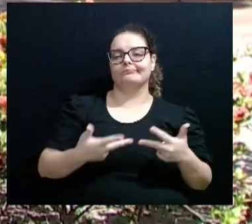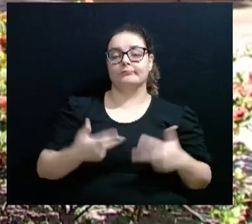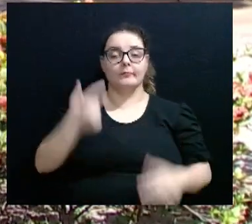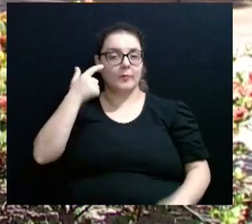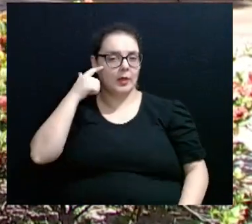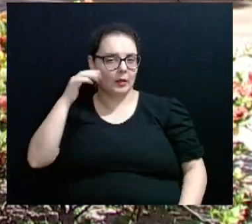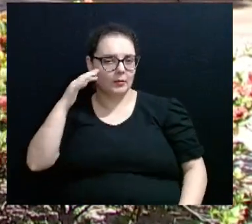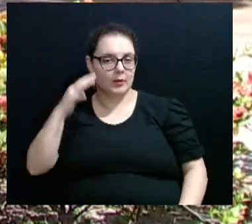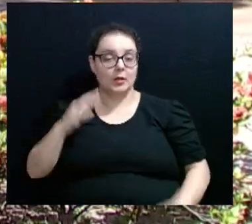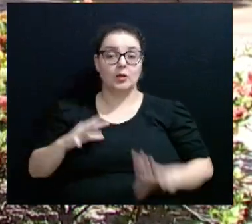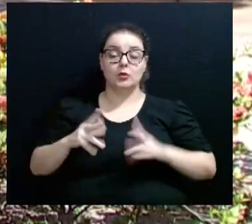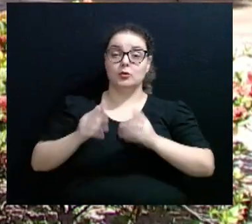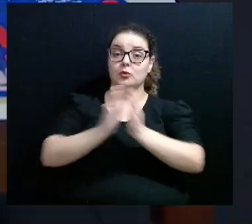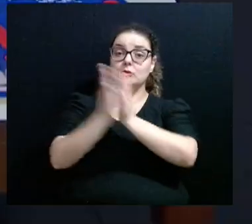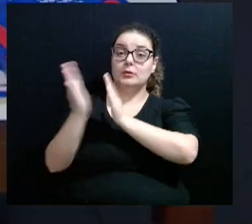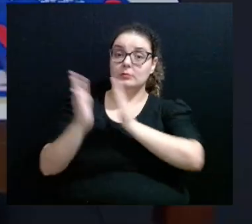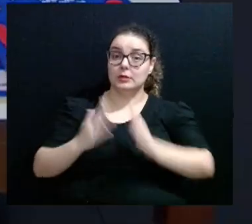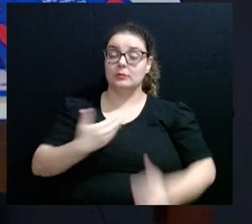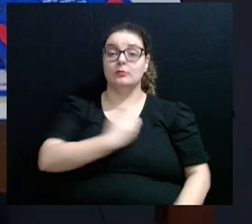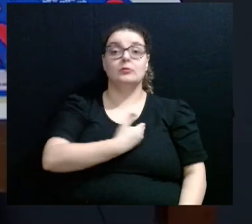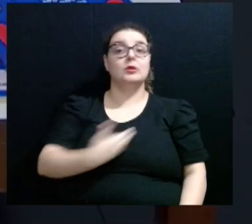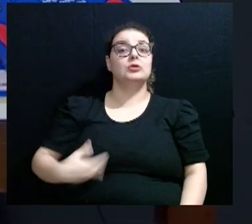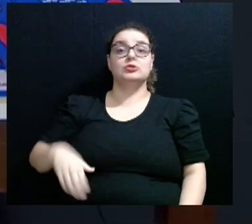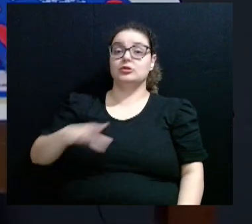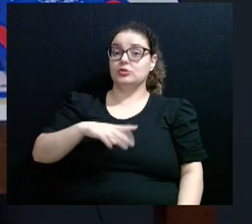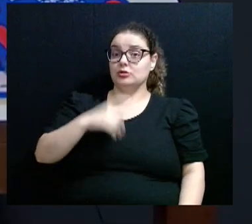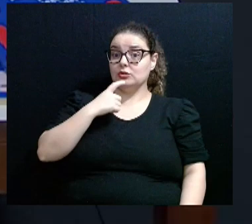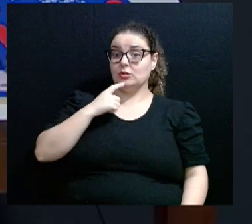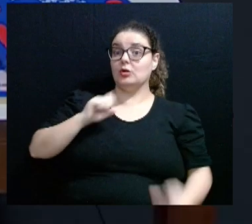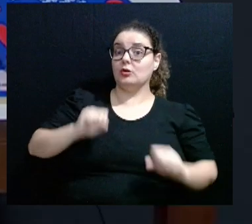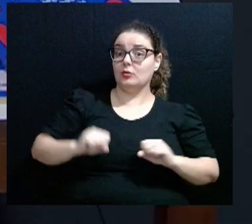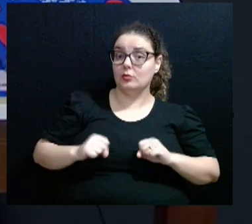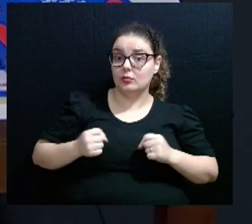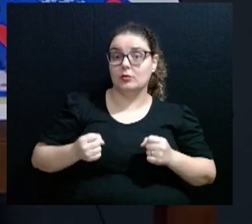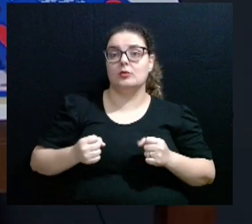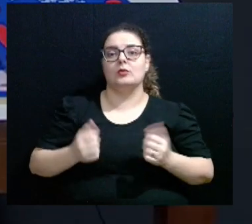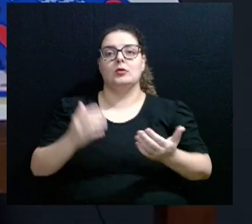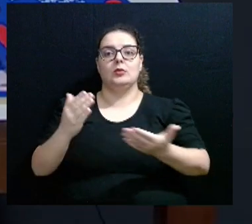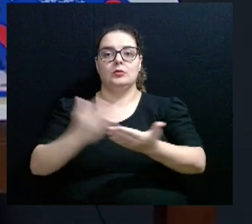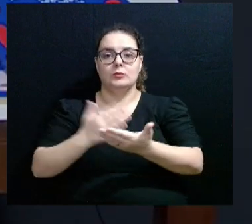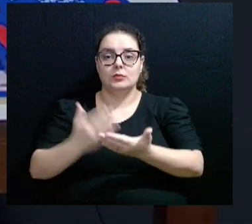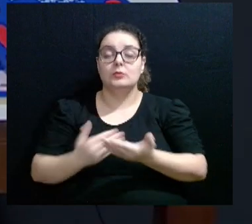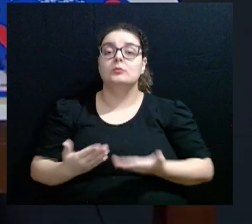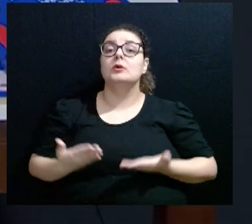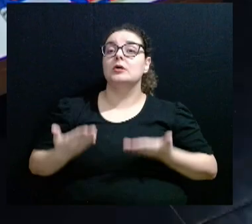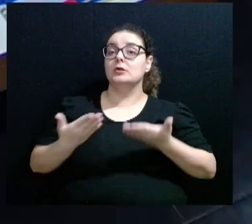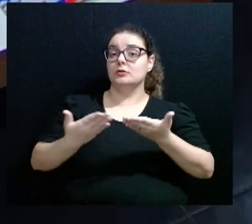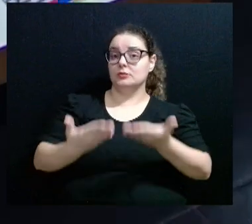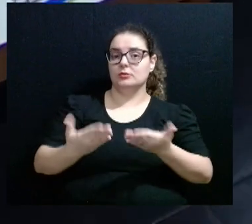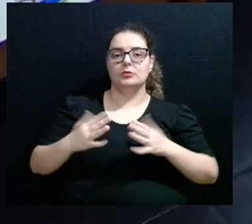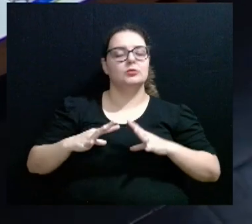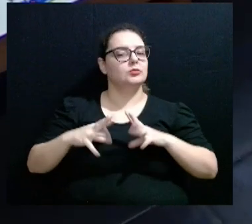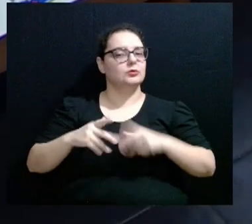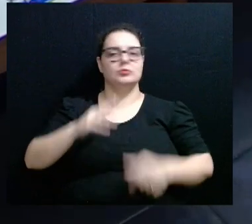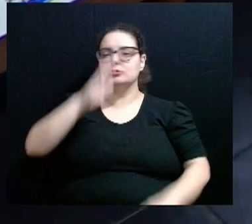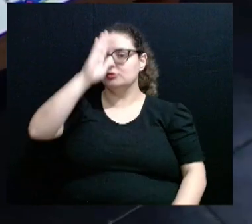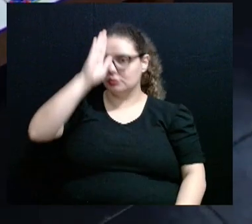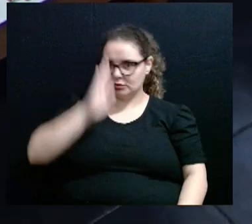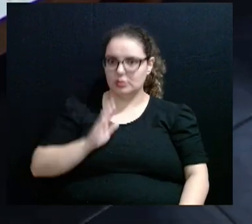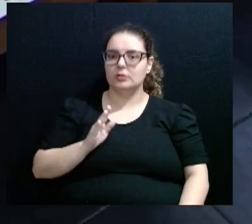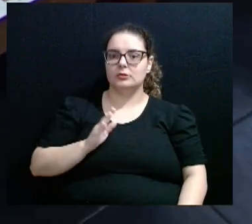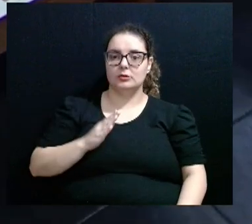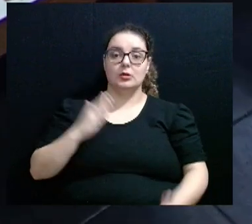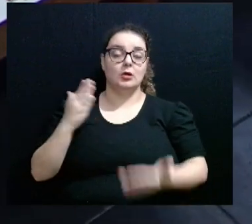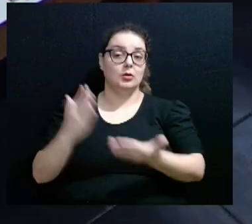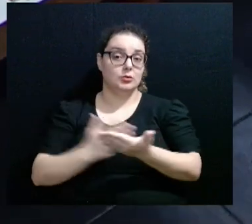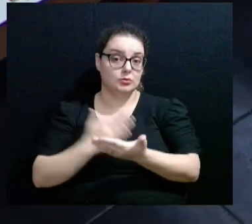todas as bibliotecas públicas de Campinas reforçaram seus acervos para oferecer de forma totalmente gratuita os livros exigidos